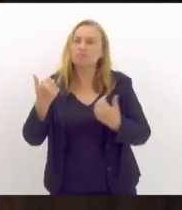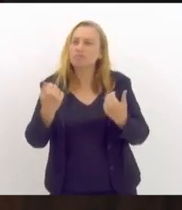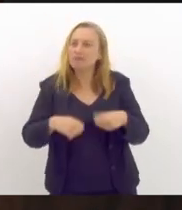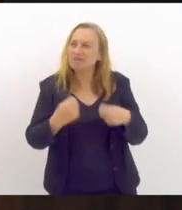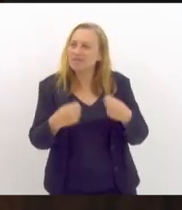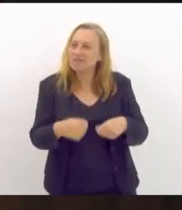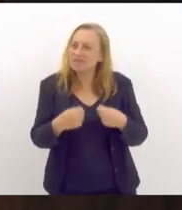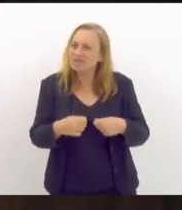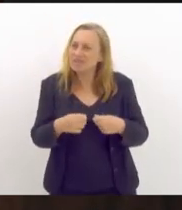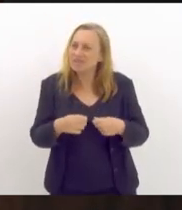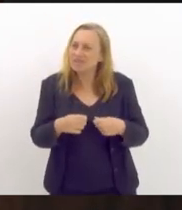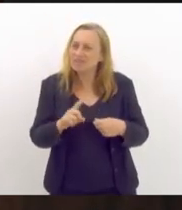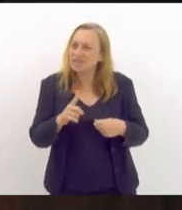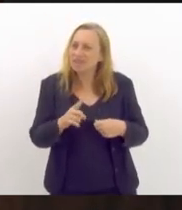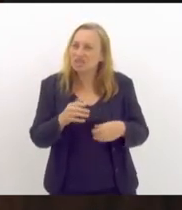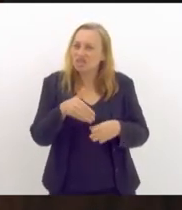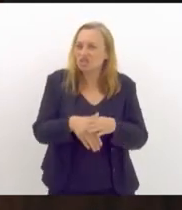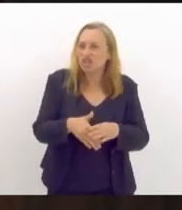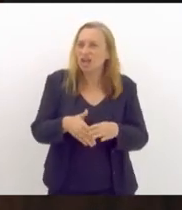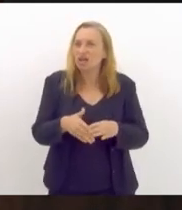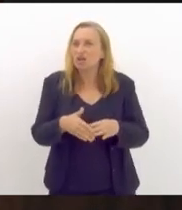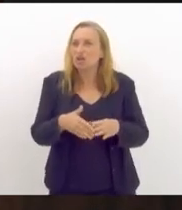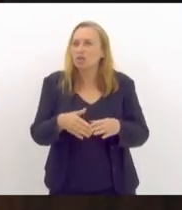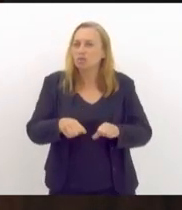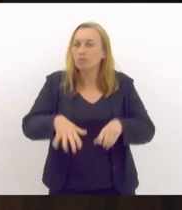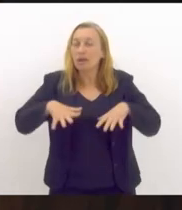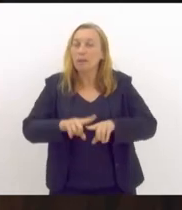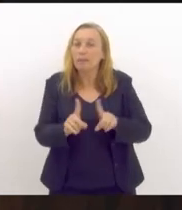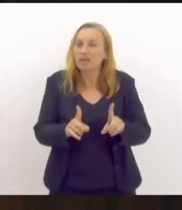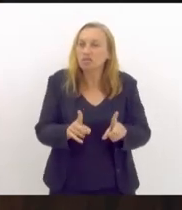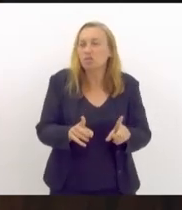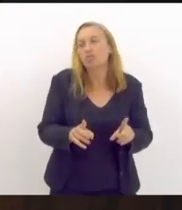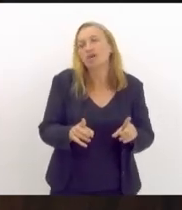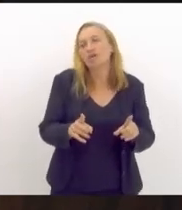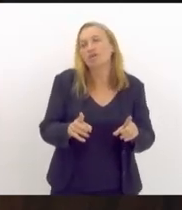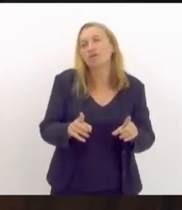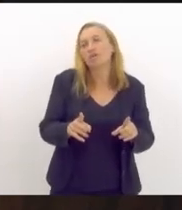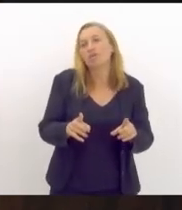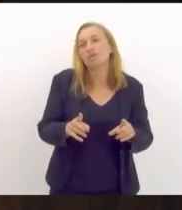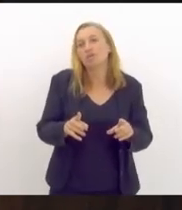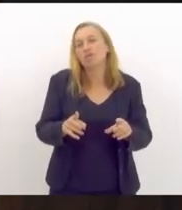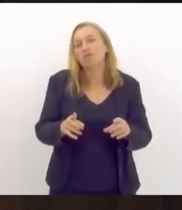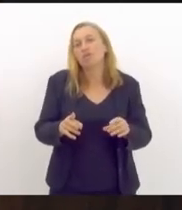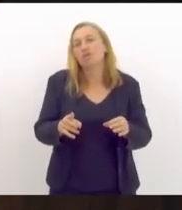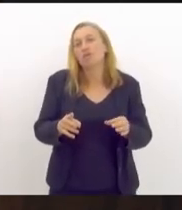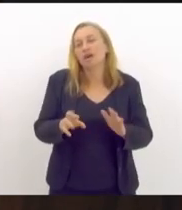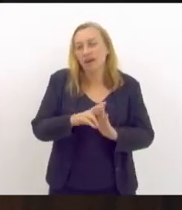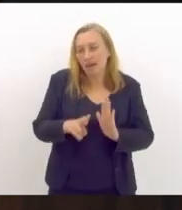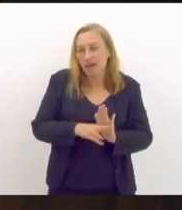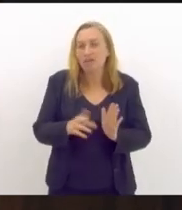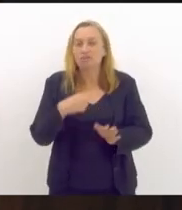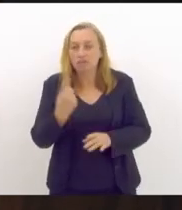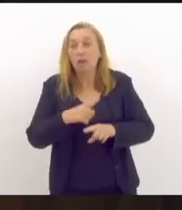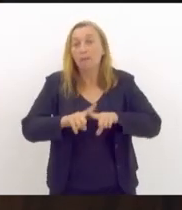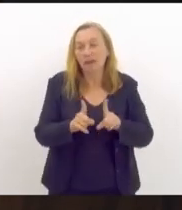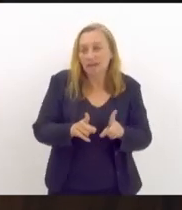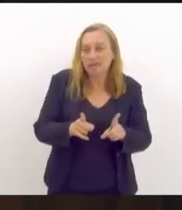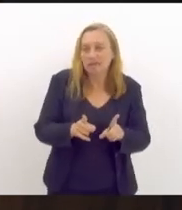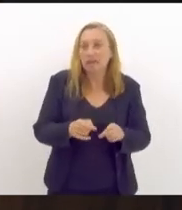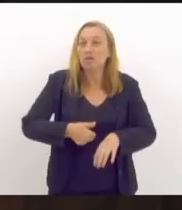nem passar pelo plano enfim como é do mérito legislativo é preciso passar mas eu quero